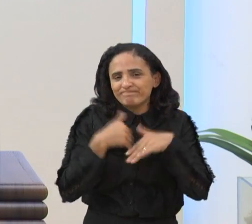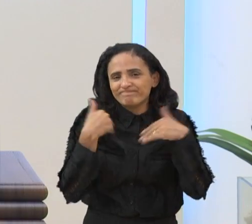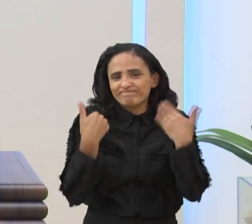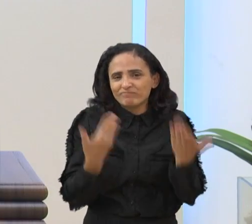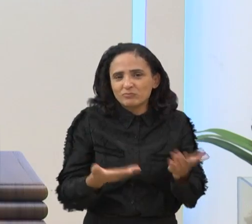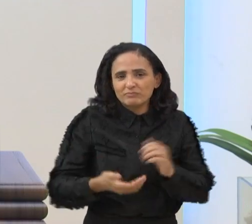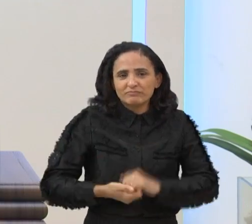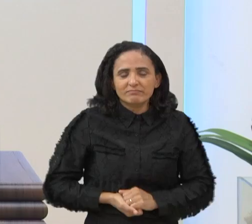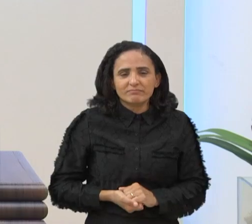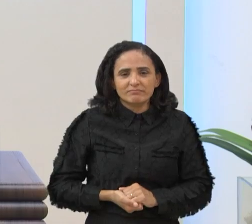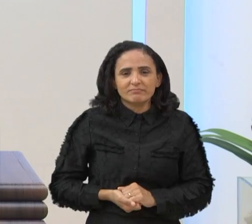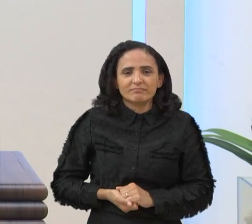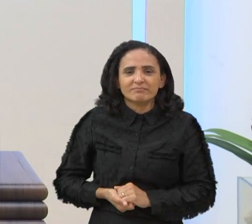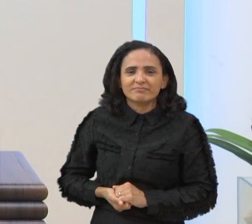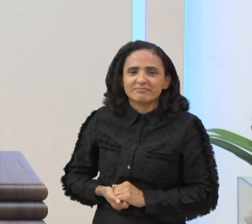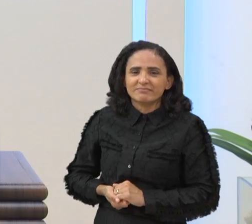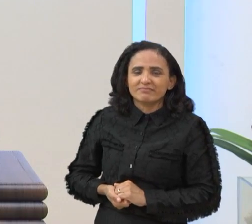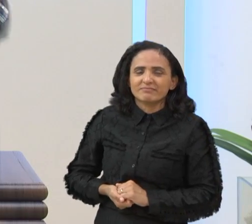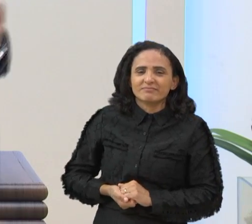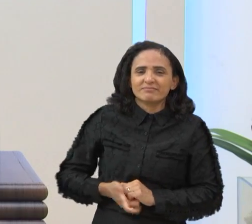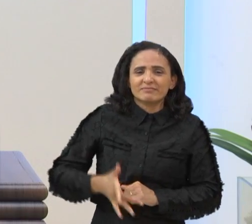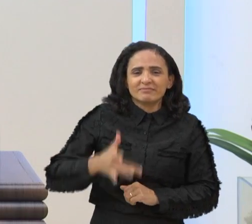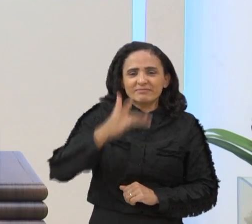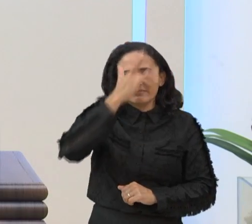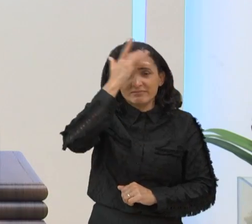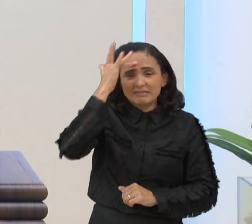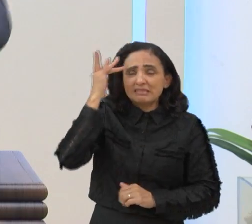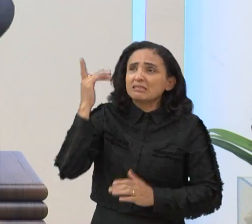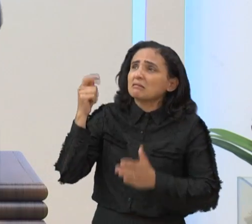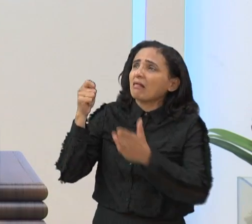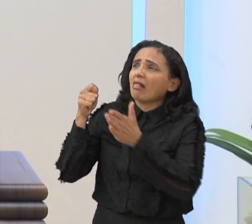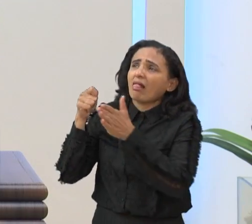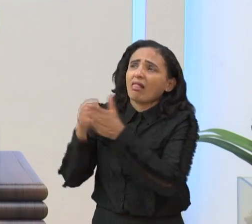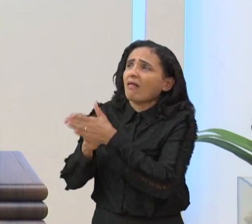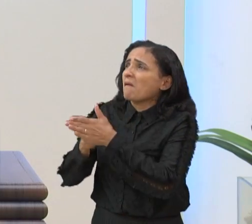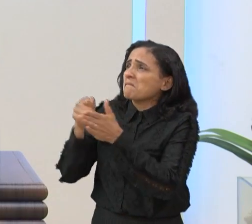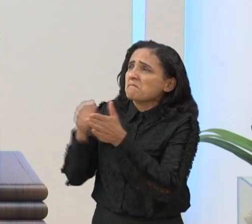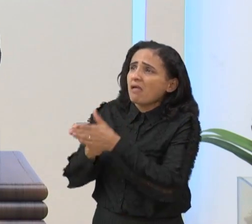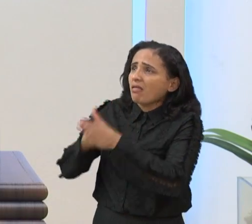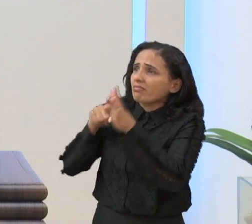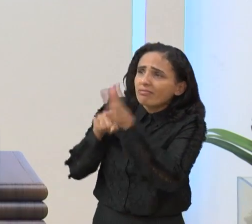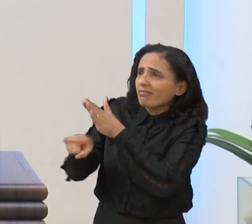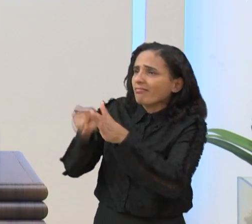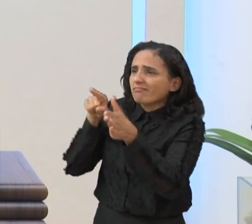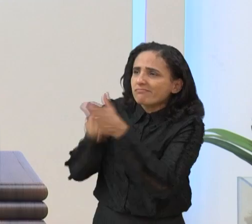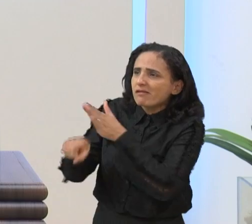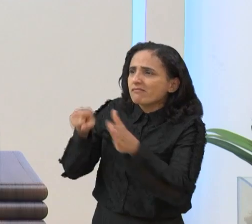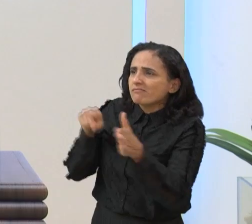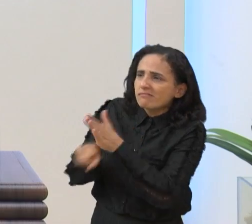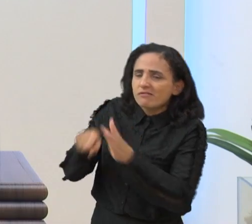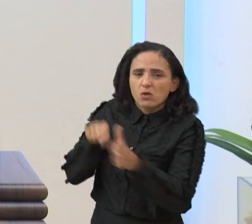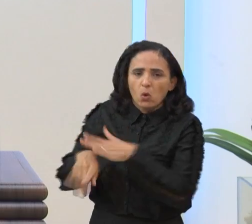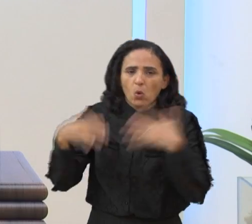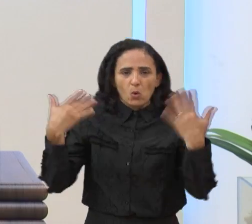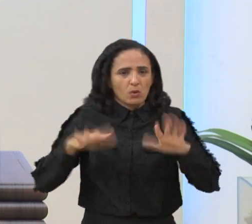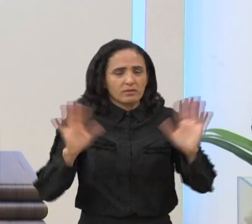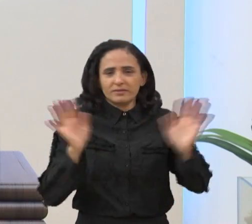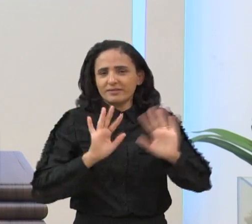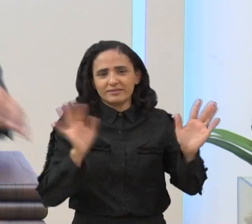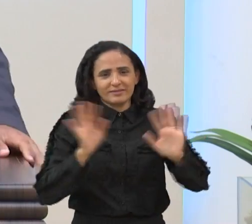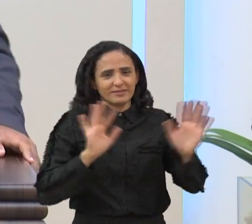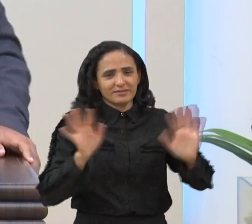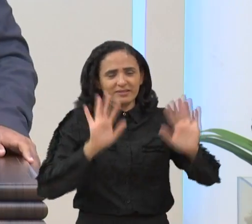quer pressionar Deus e quer dizer, não, Deus tem que fazer e tem que ser assim e tem que... Ah,